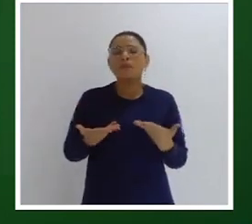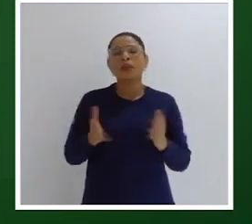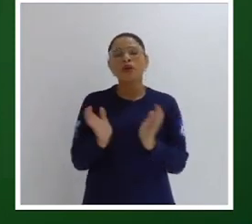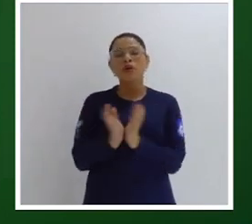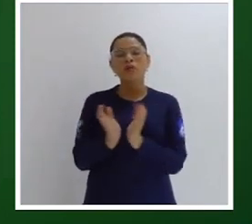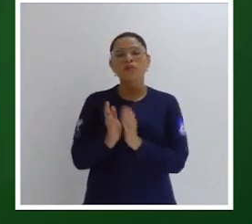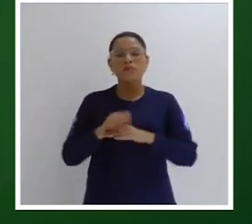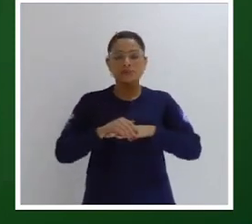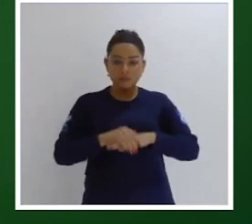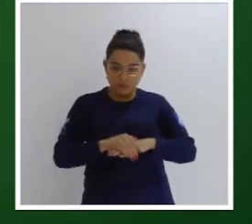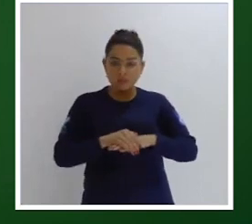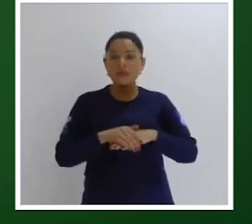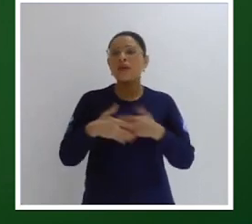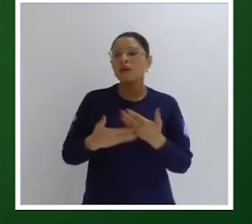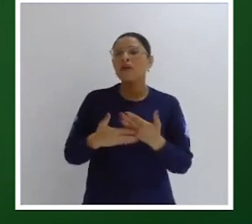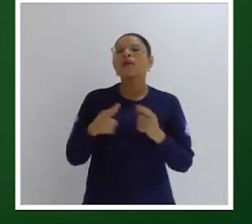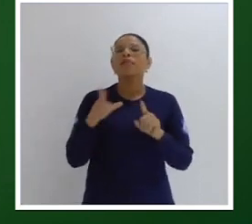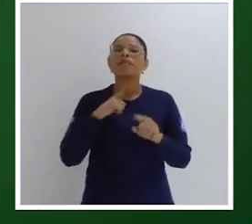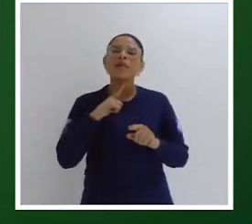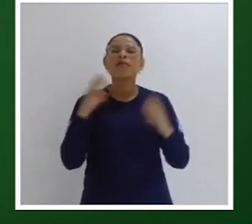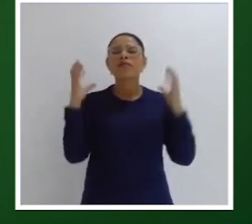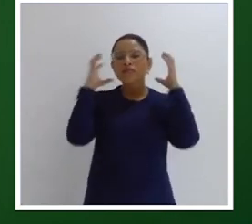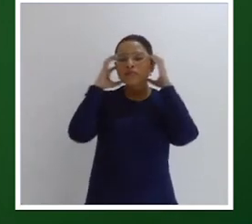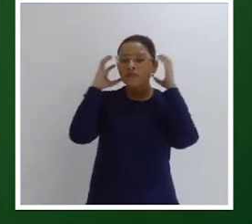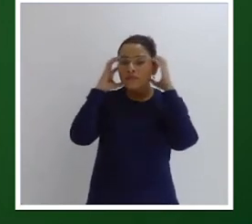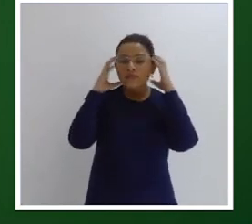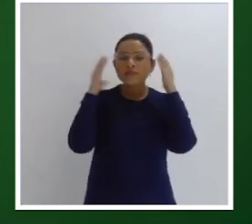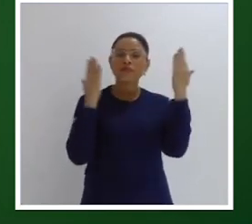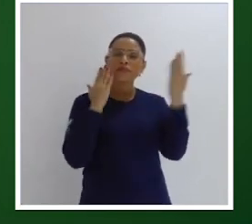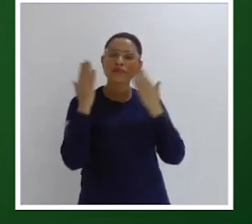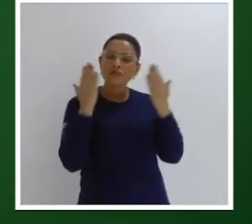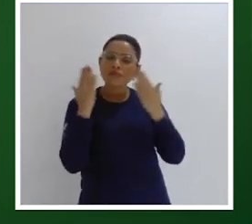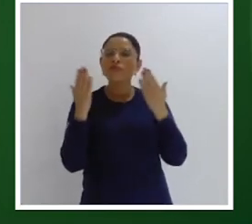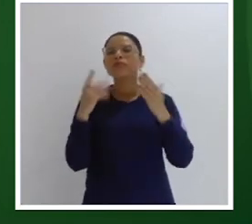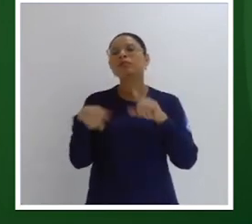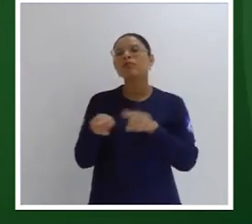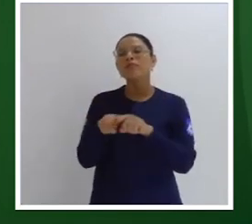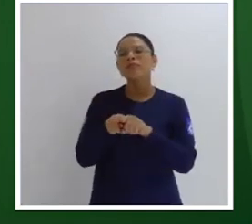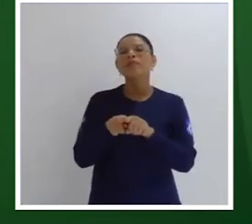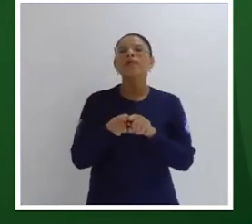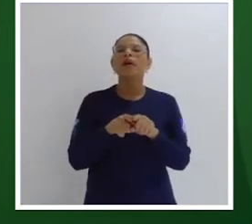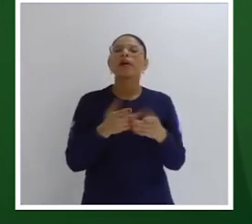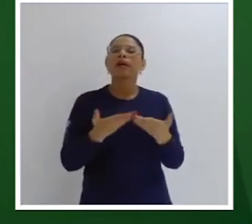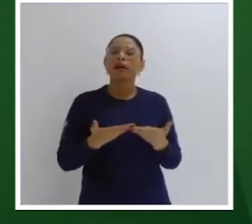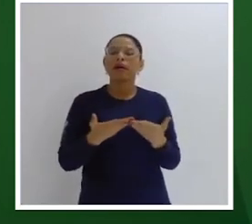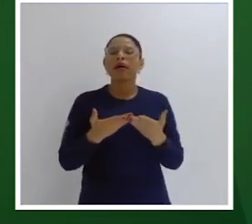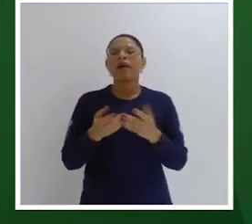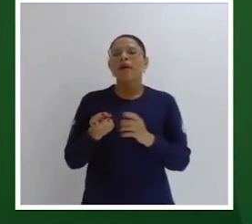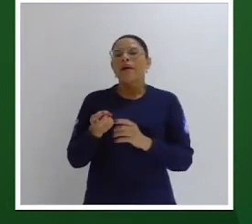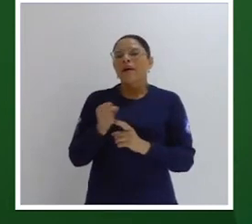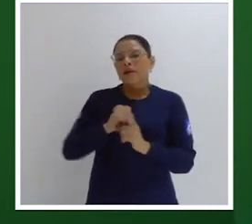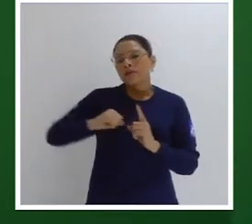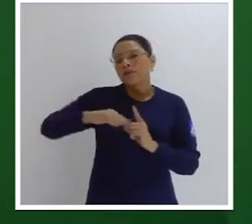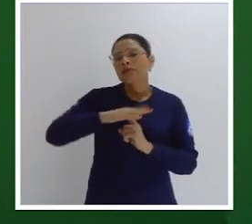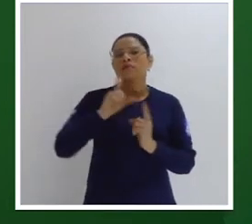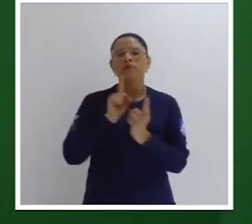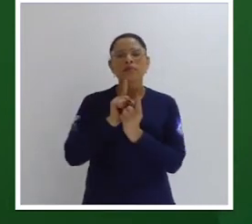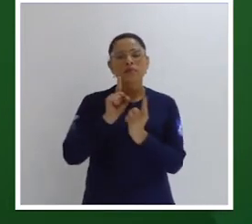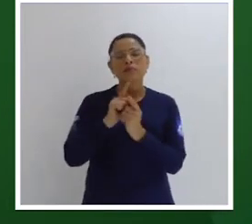por fonoaudiólogos psicólogo psicopedagogos assistentes social eles